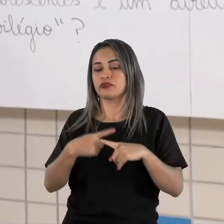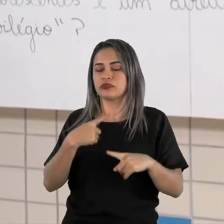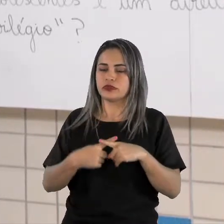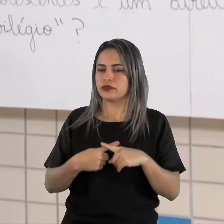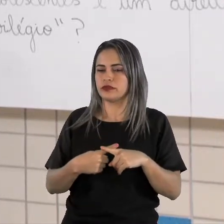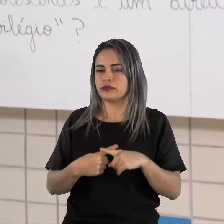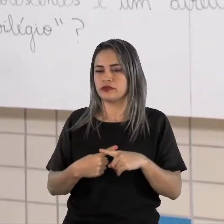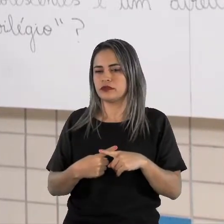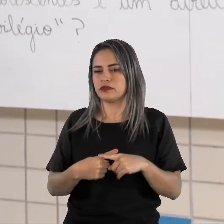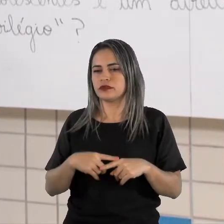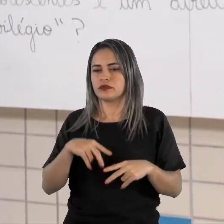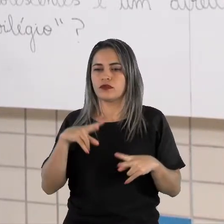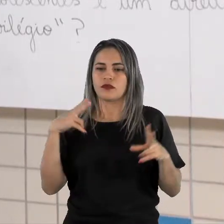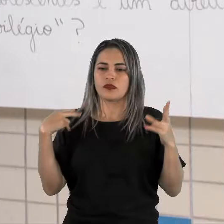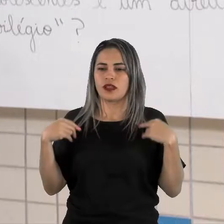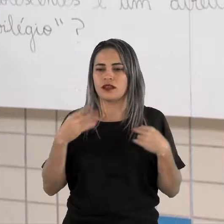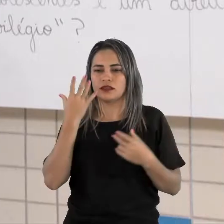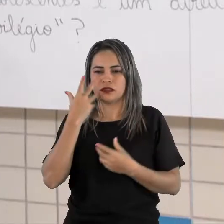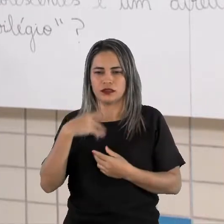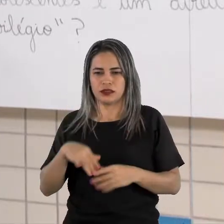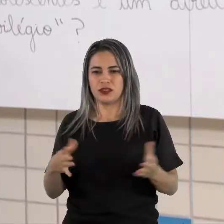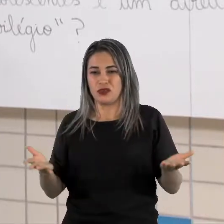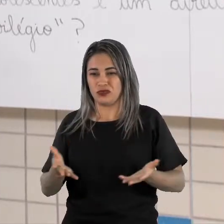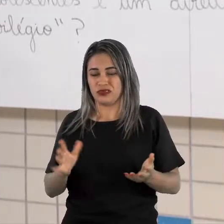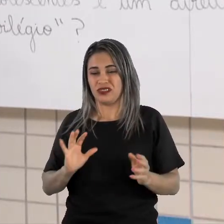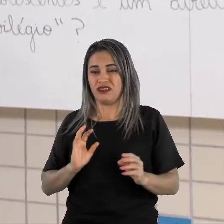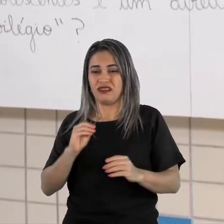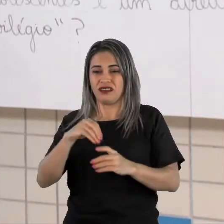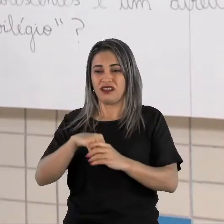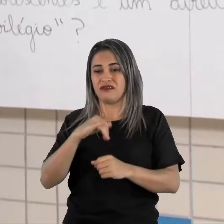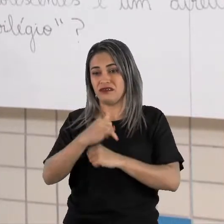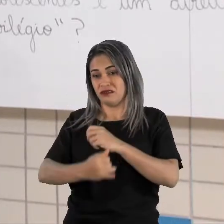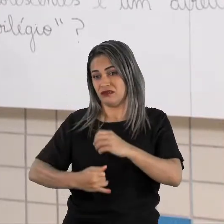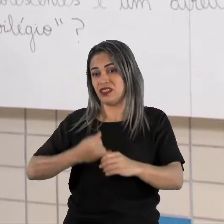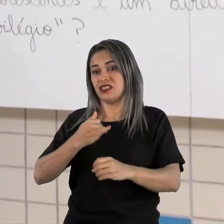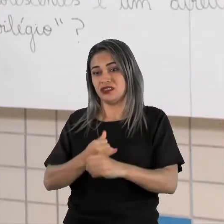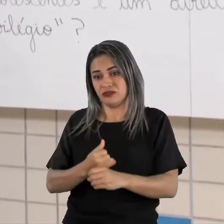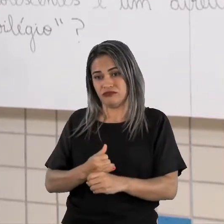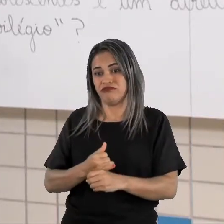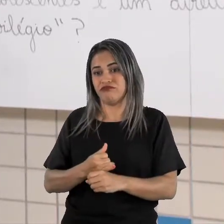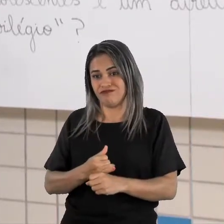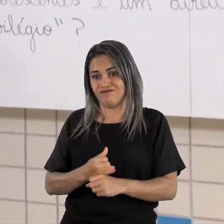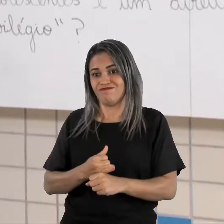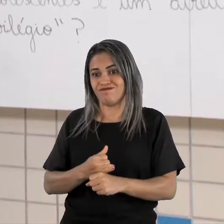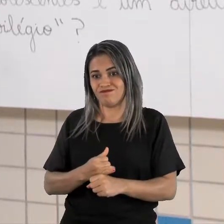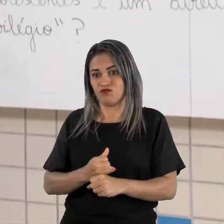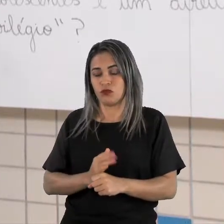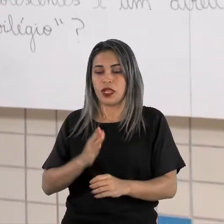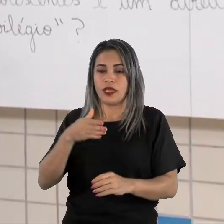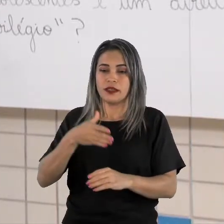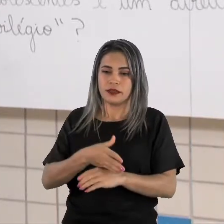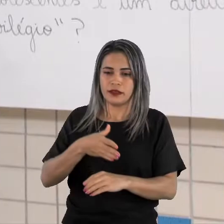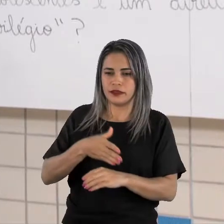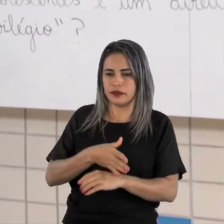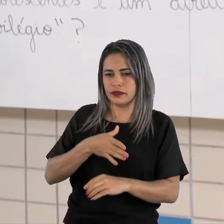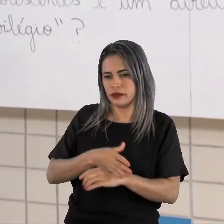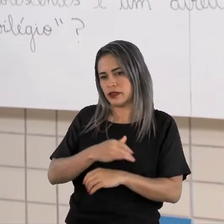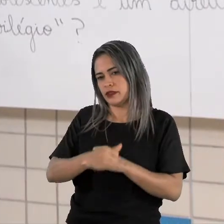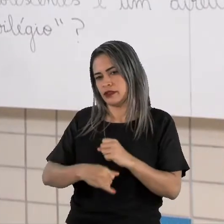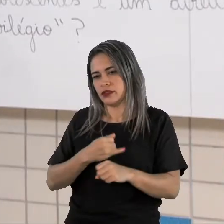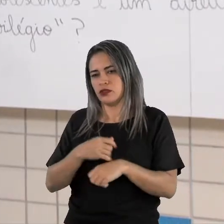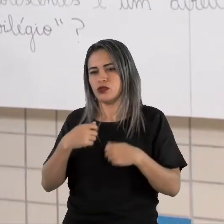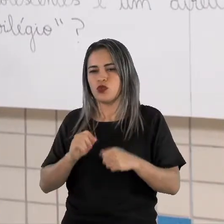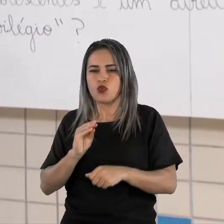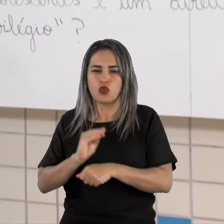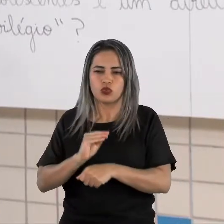e as crianças também estão nessa era digital. Então, na era digital, nesse acesso digital, o cuidar,